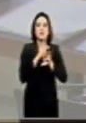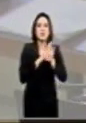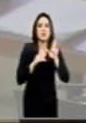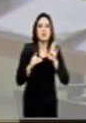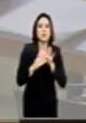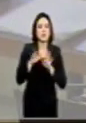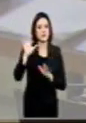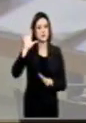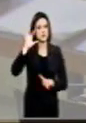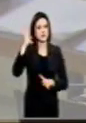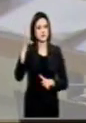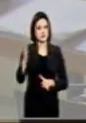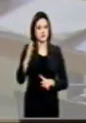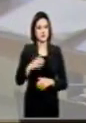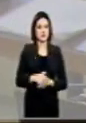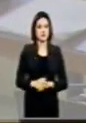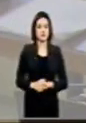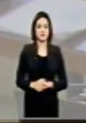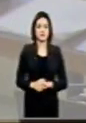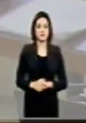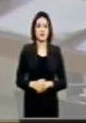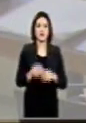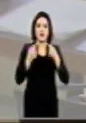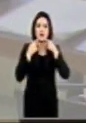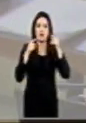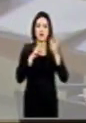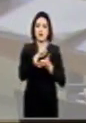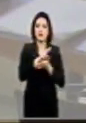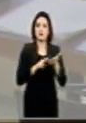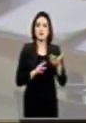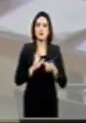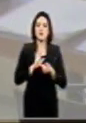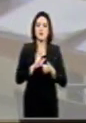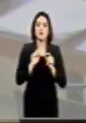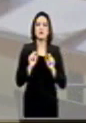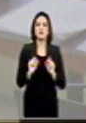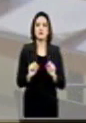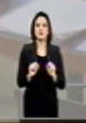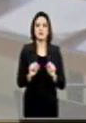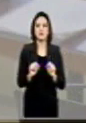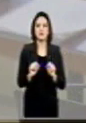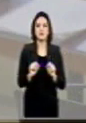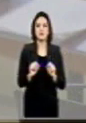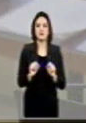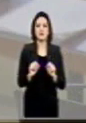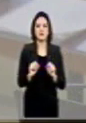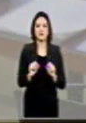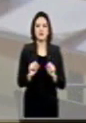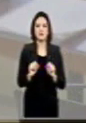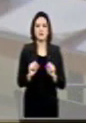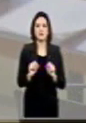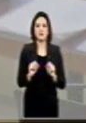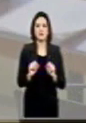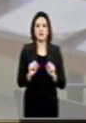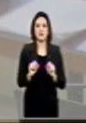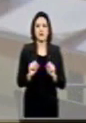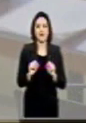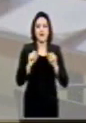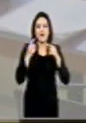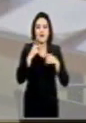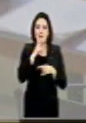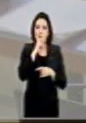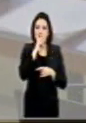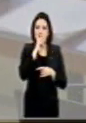No caso concreto, o que a reclamação aponta é a usurpação da competência deste Supremo